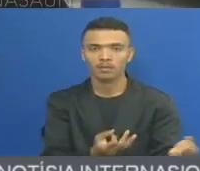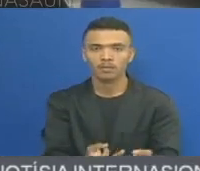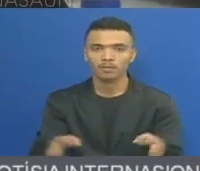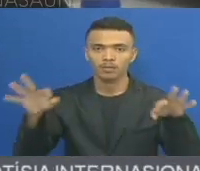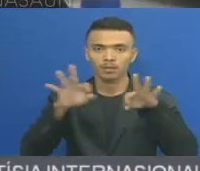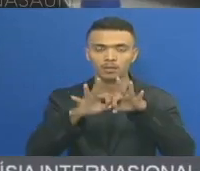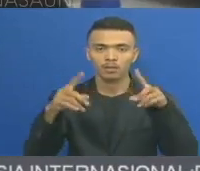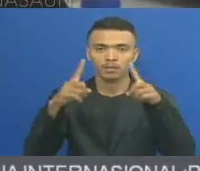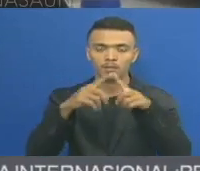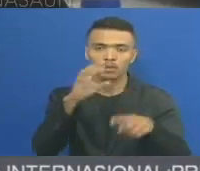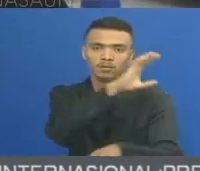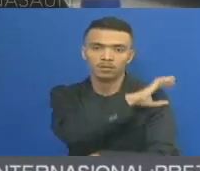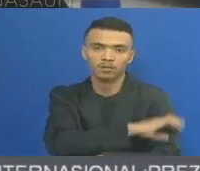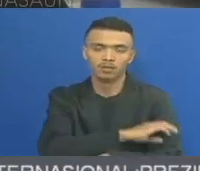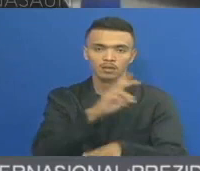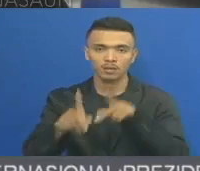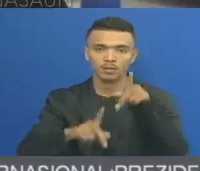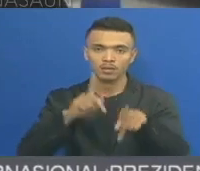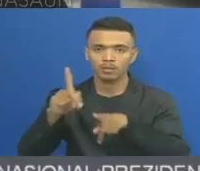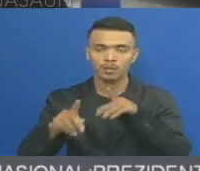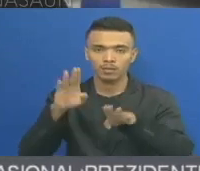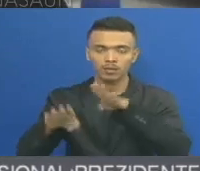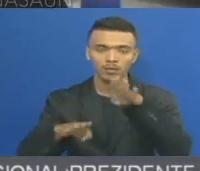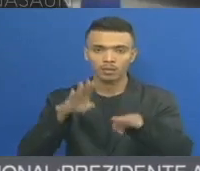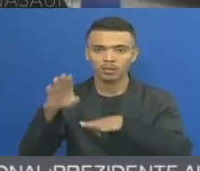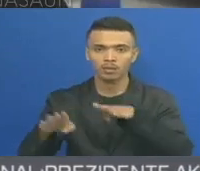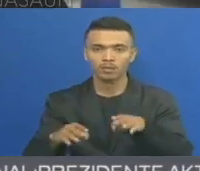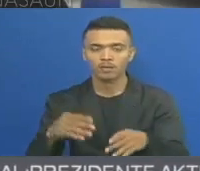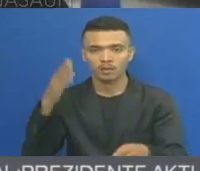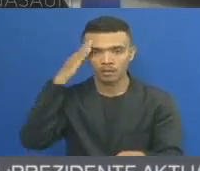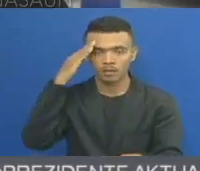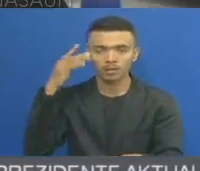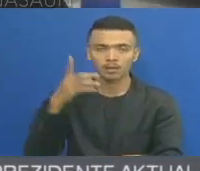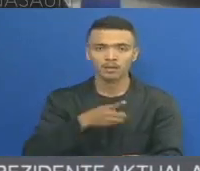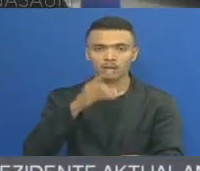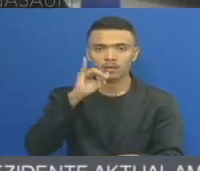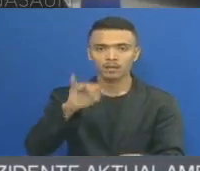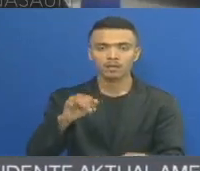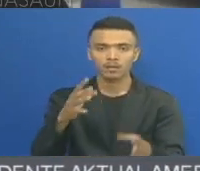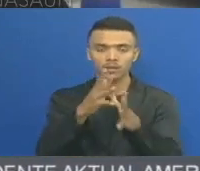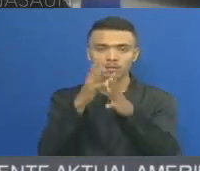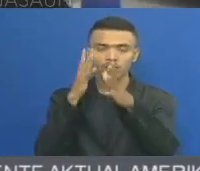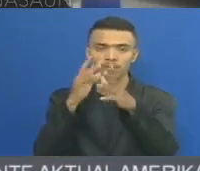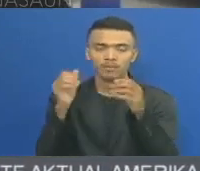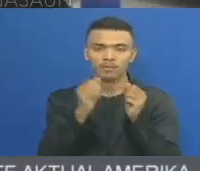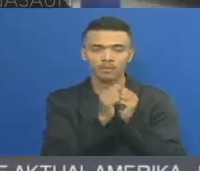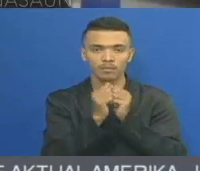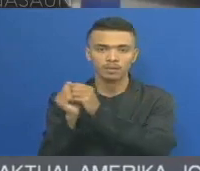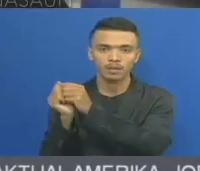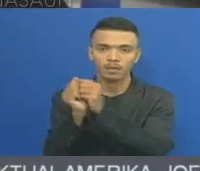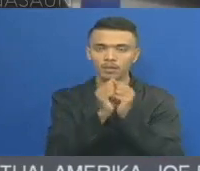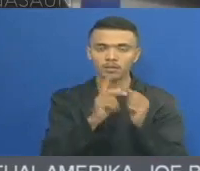segurança manhã é malabala mãe então tá tendo internet de lá né matches lilia kulhum e a elemento do bar